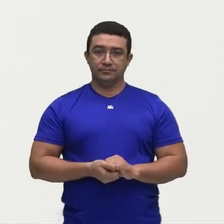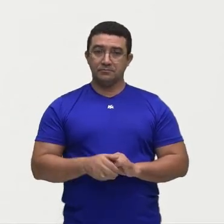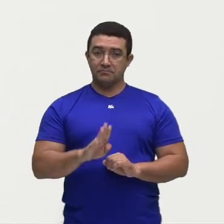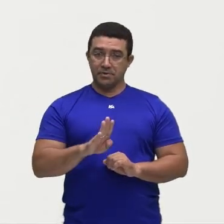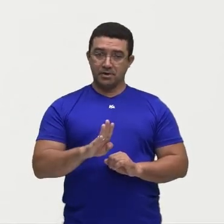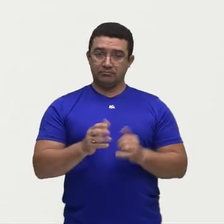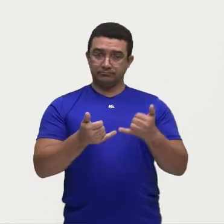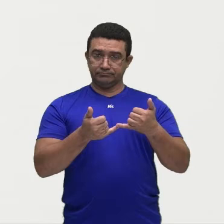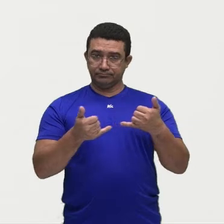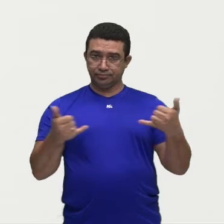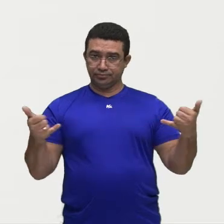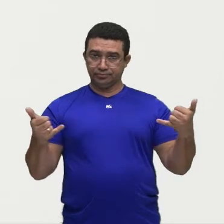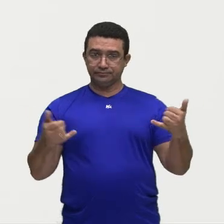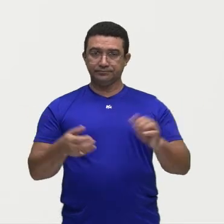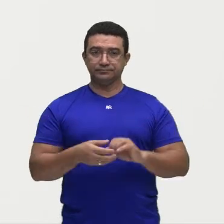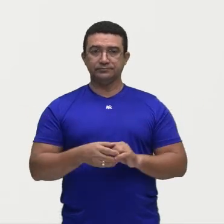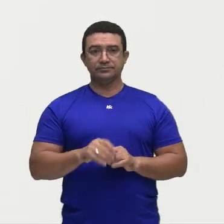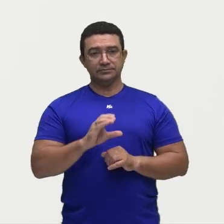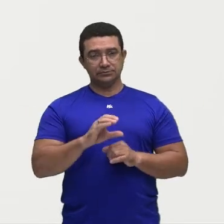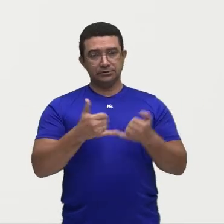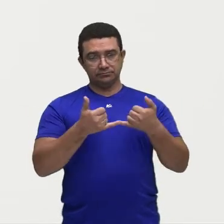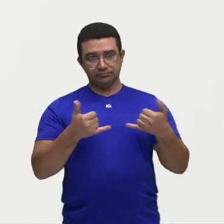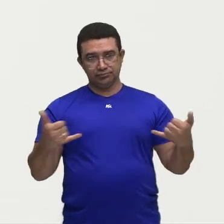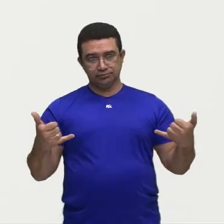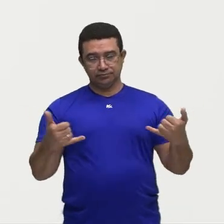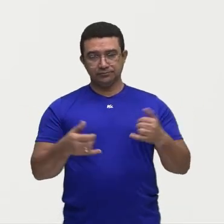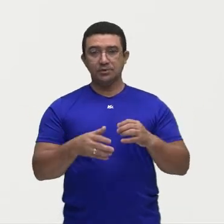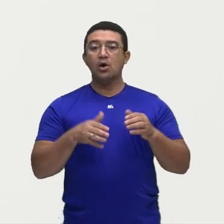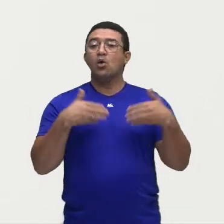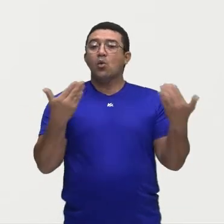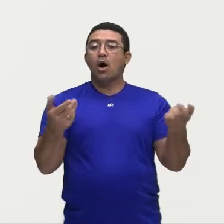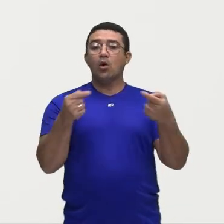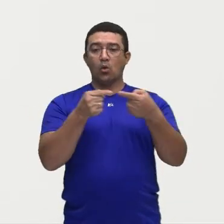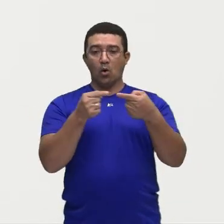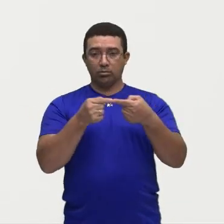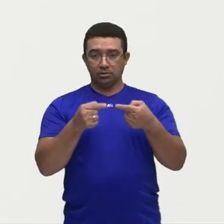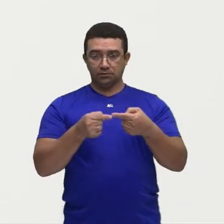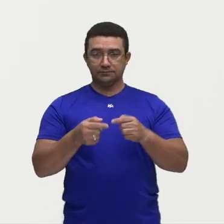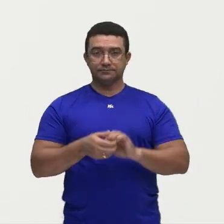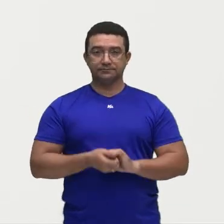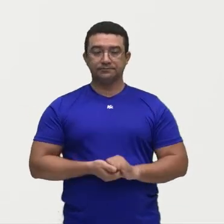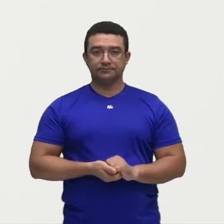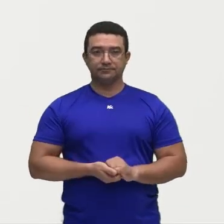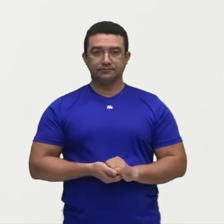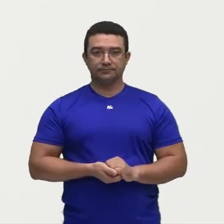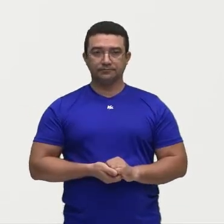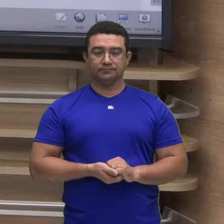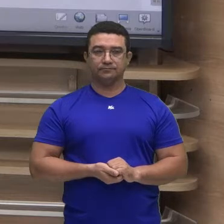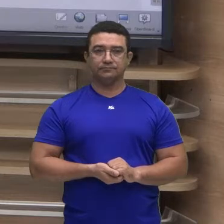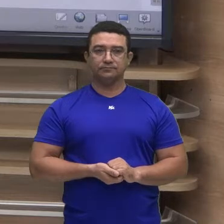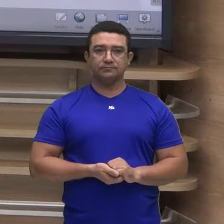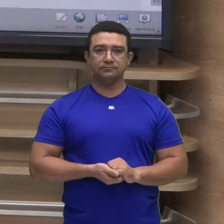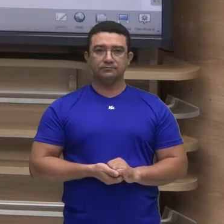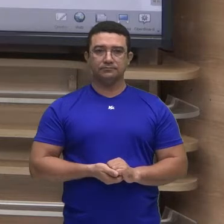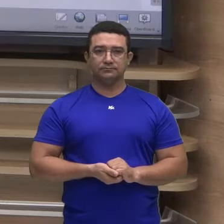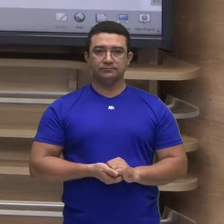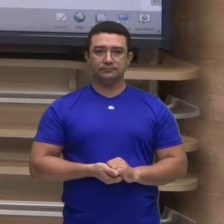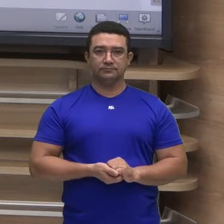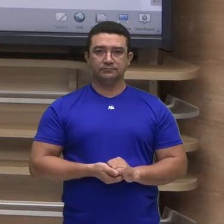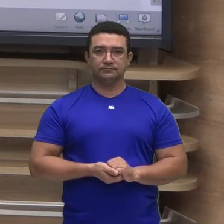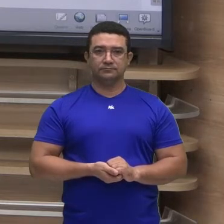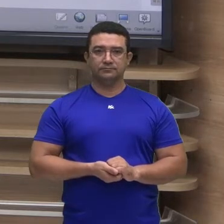a letra C, what she study? Tudo bem? Então, nós temos aí estas